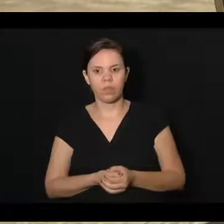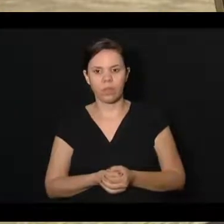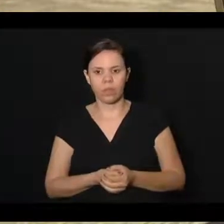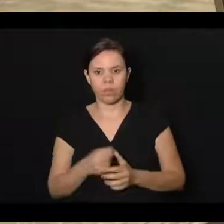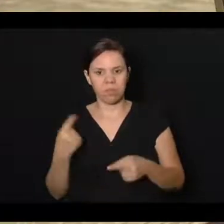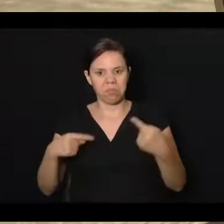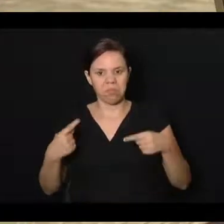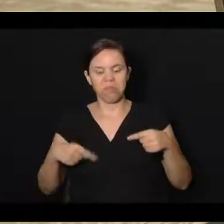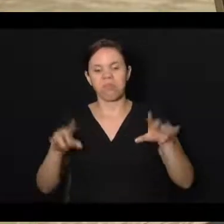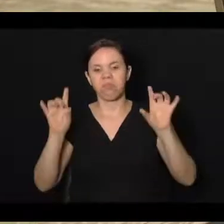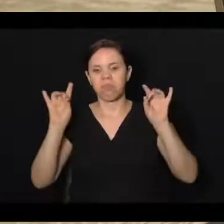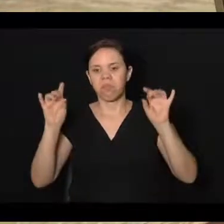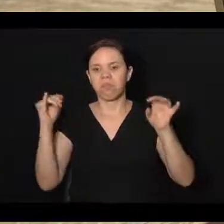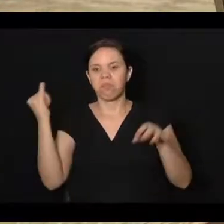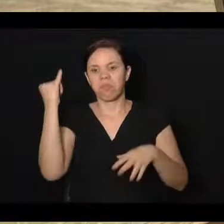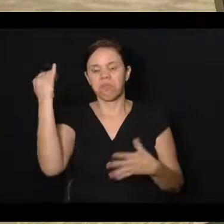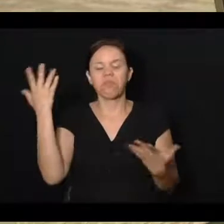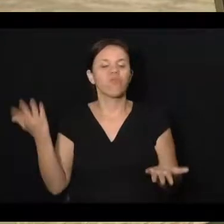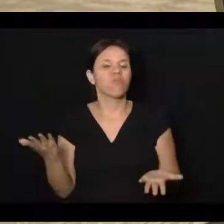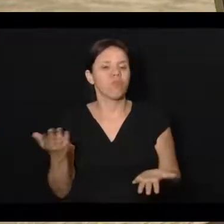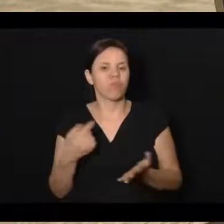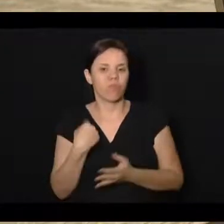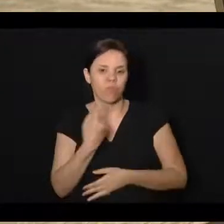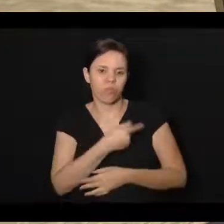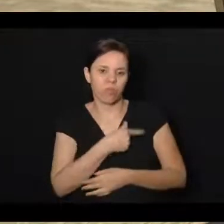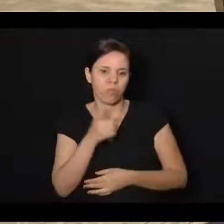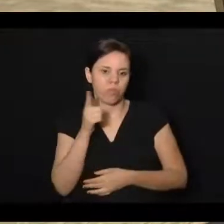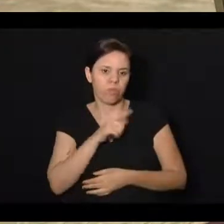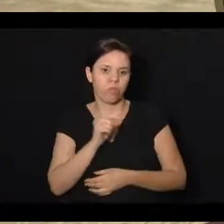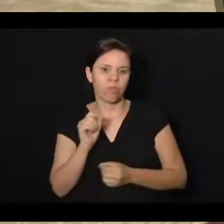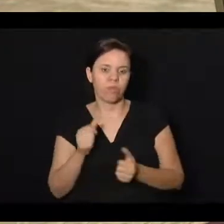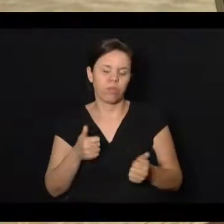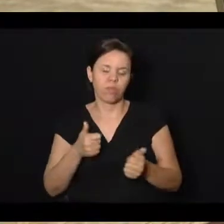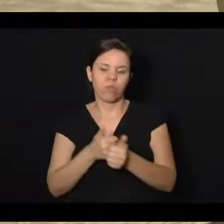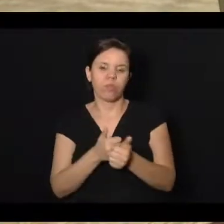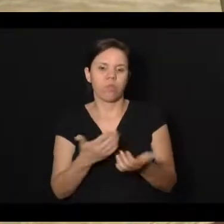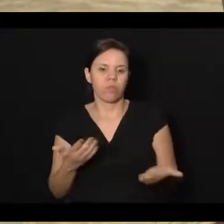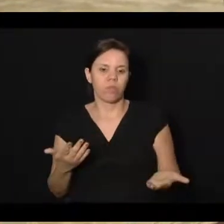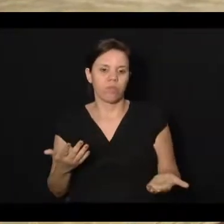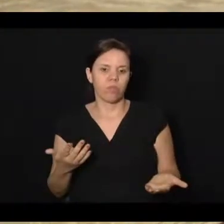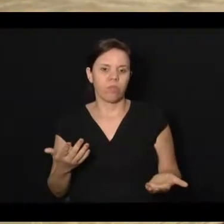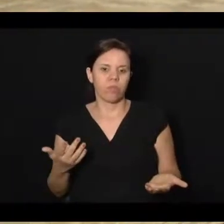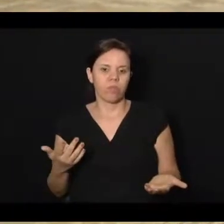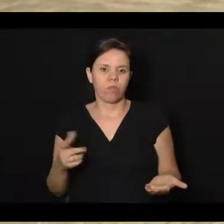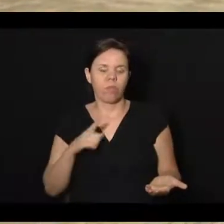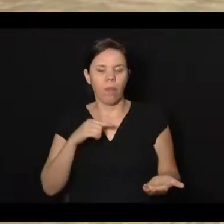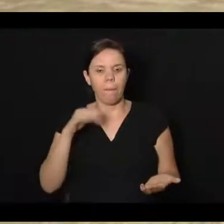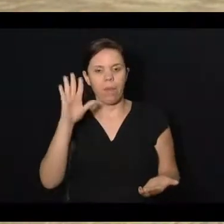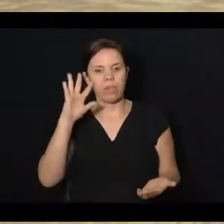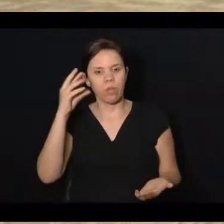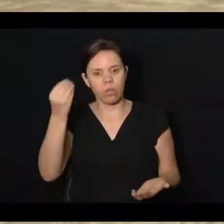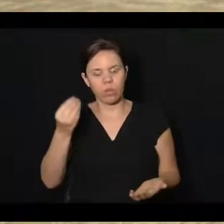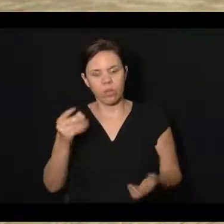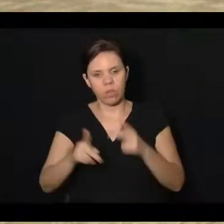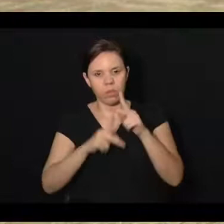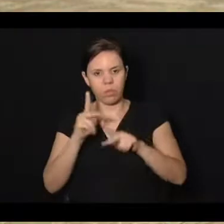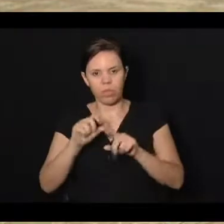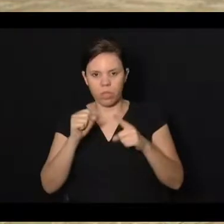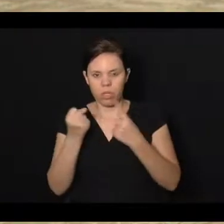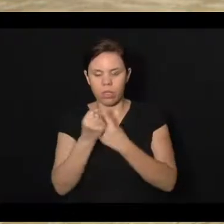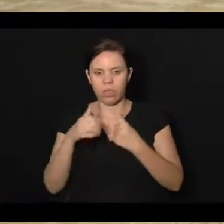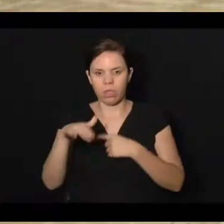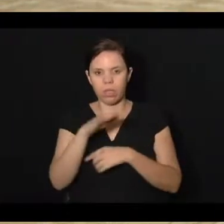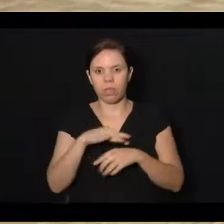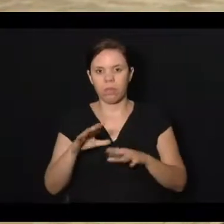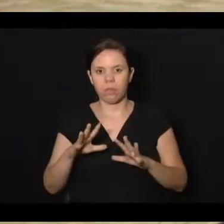debate é é que nós começamos a se aprofundar e trazer ao conhecimento da sociedade um pouco mais